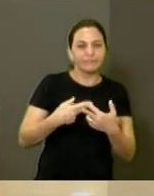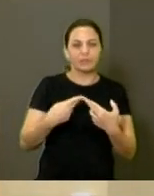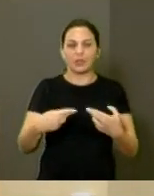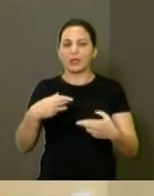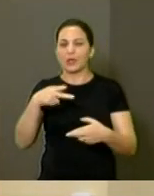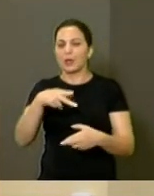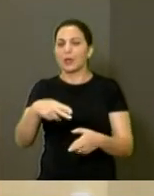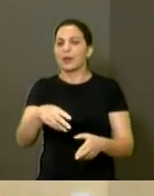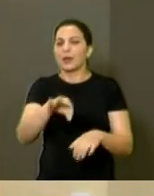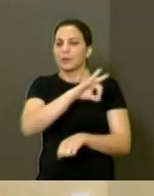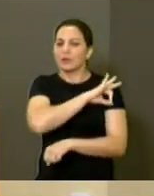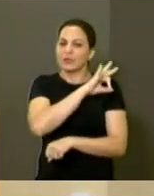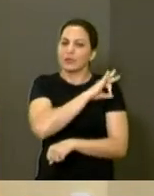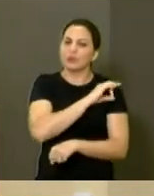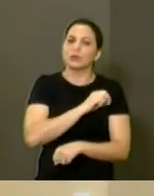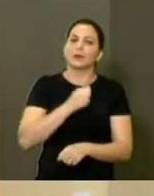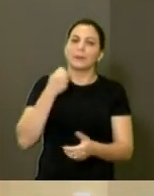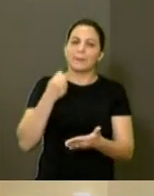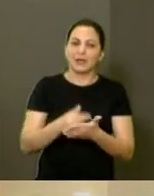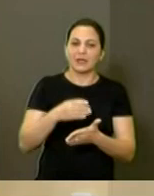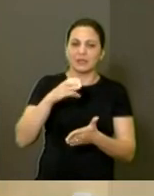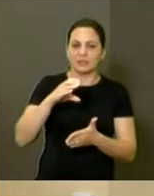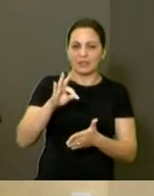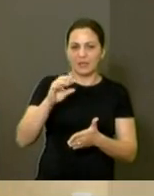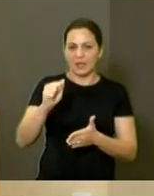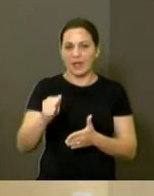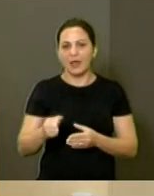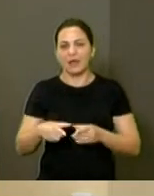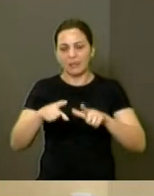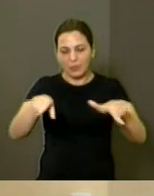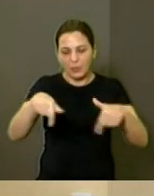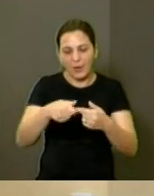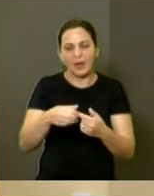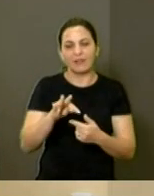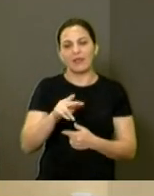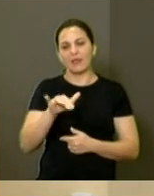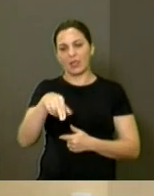a capacidade um dia de pagar CTA com terreno